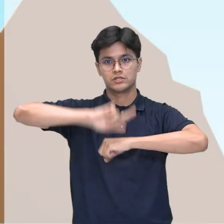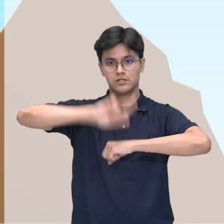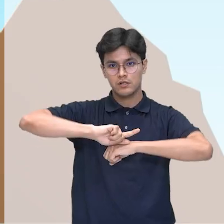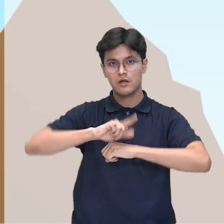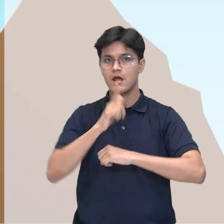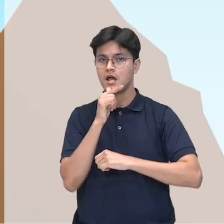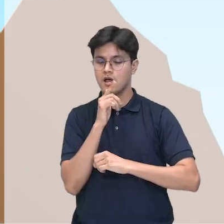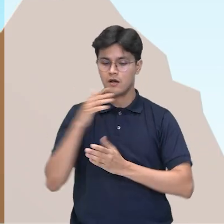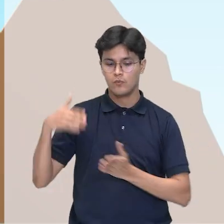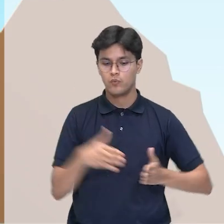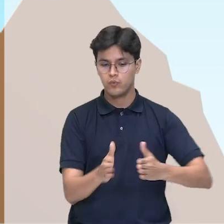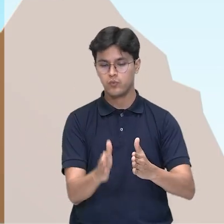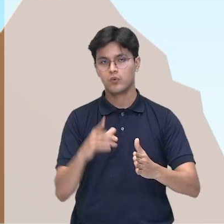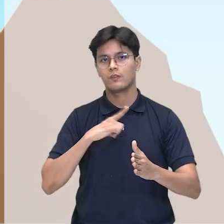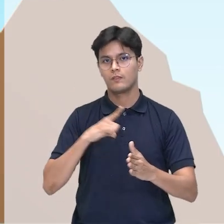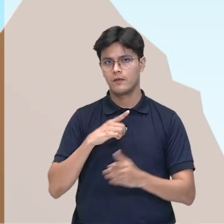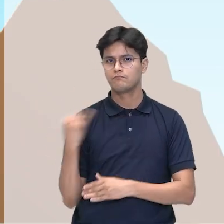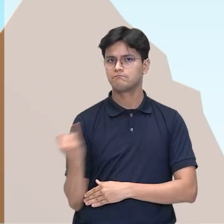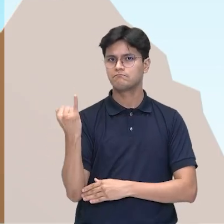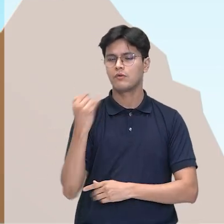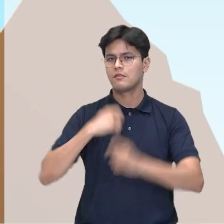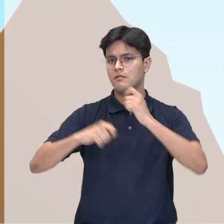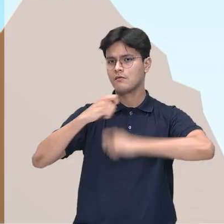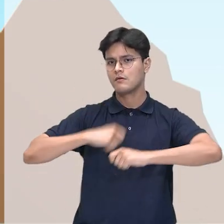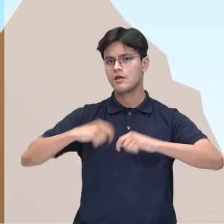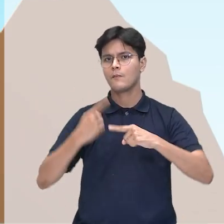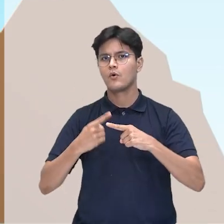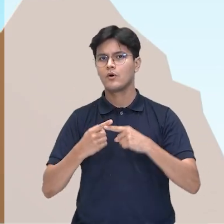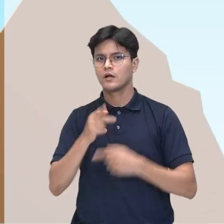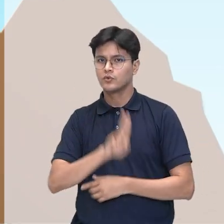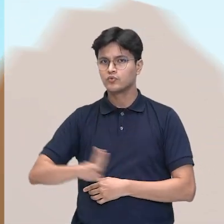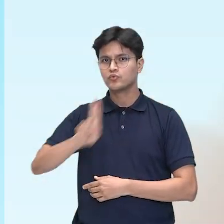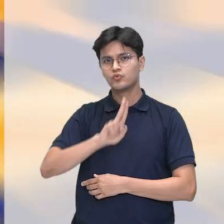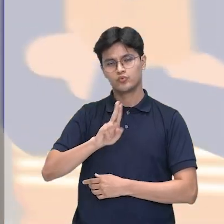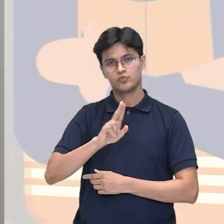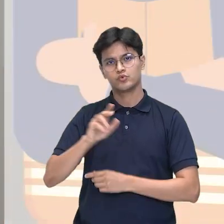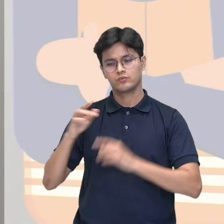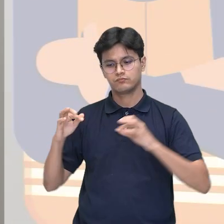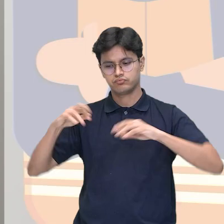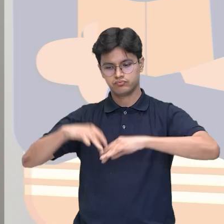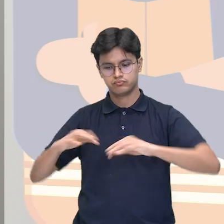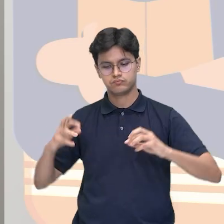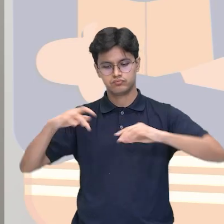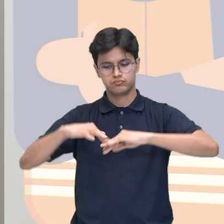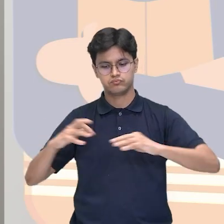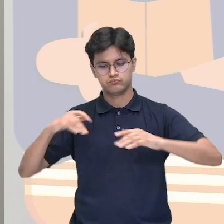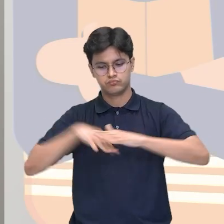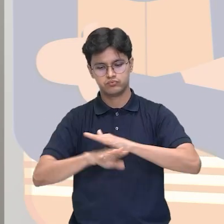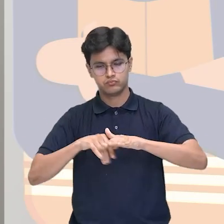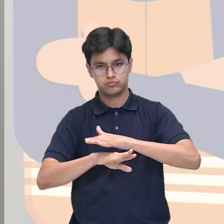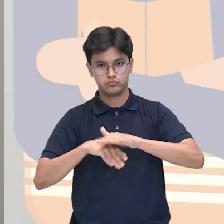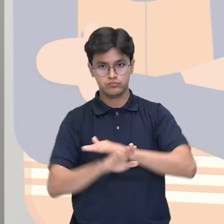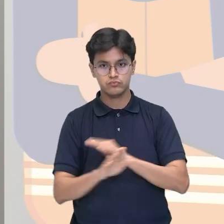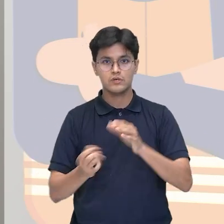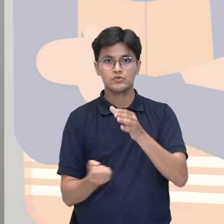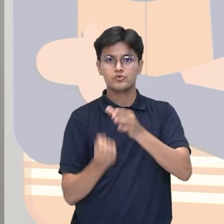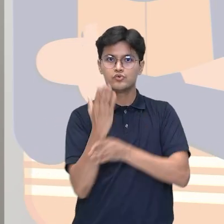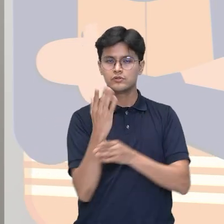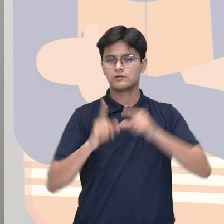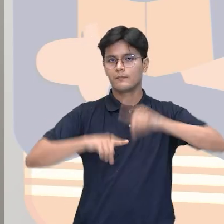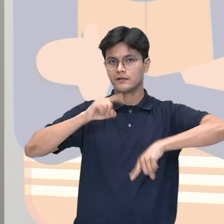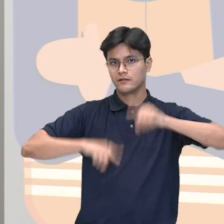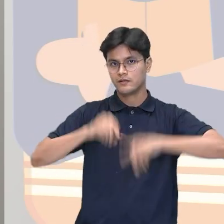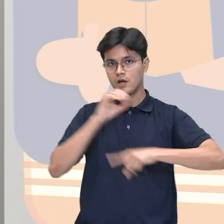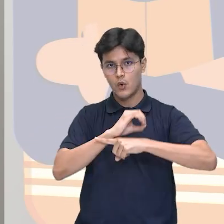importância econômica, pois através dos sedimentos acumulados durante milhões de anos, foram surgindo os vários materiais orgânicos que começaram a